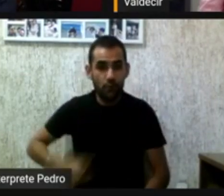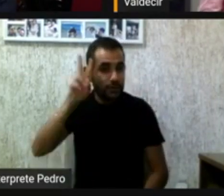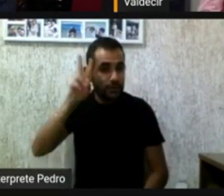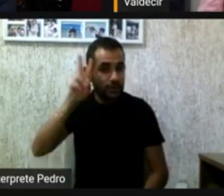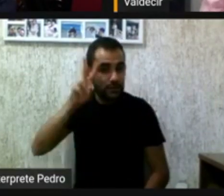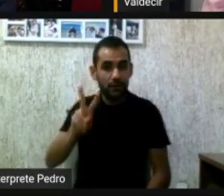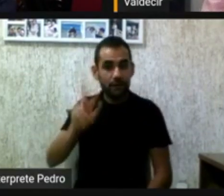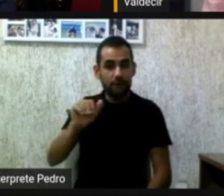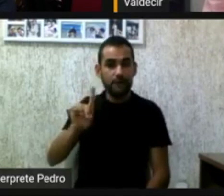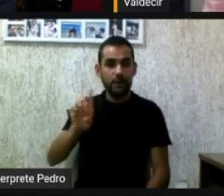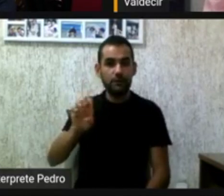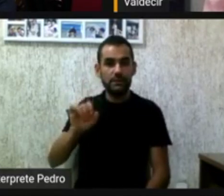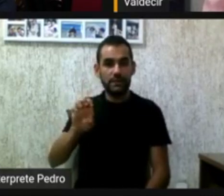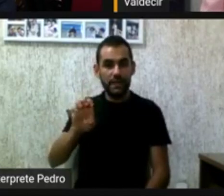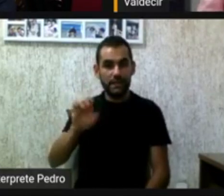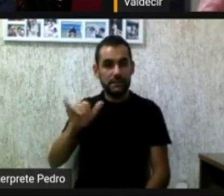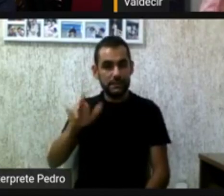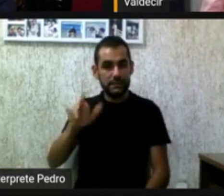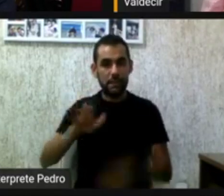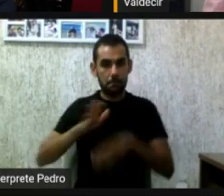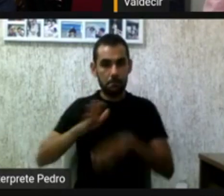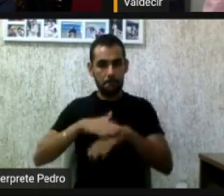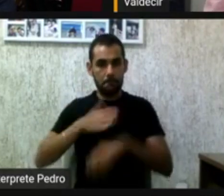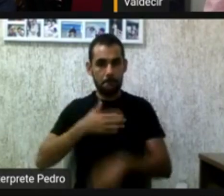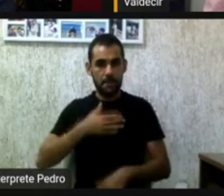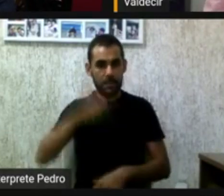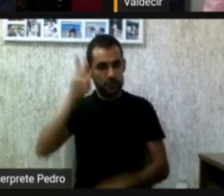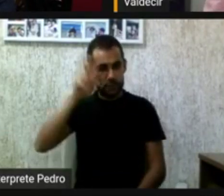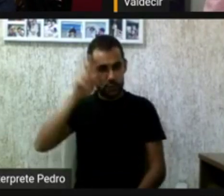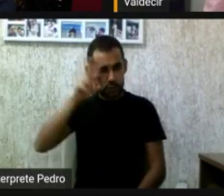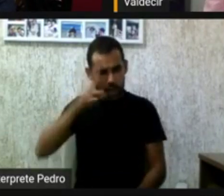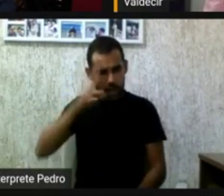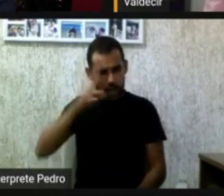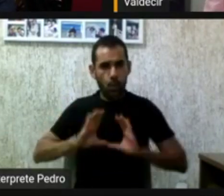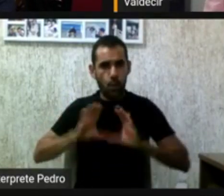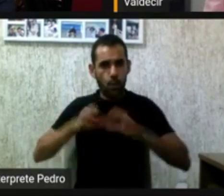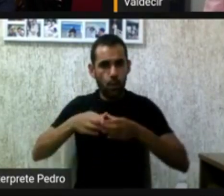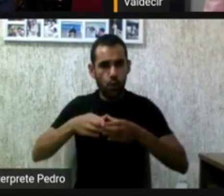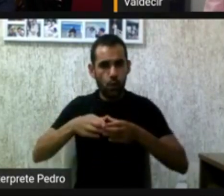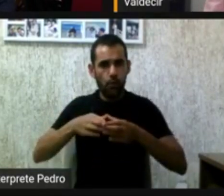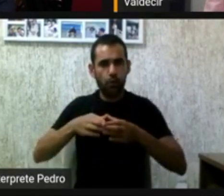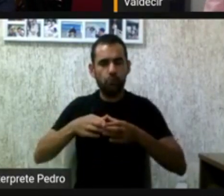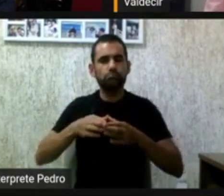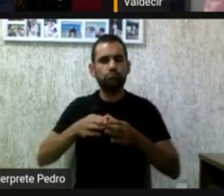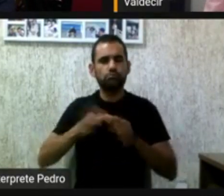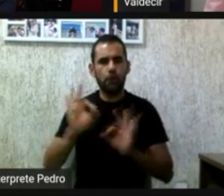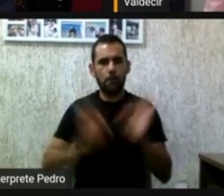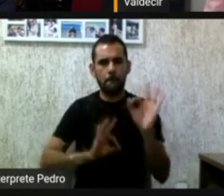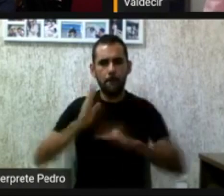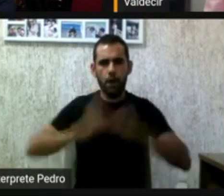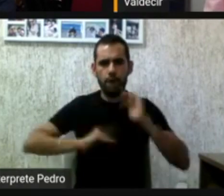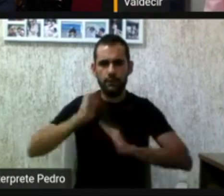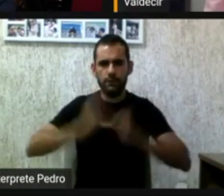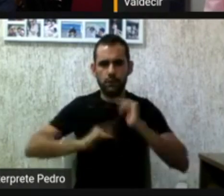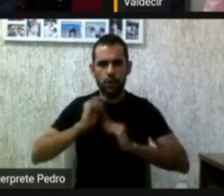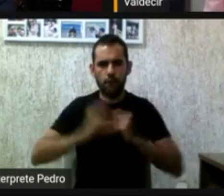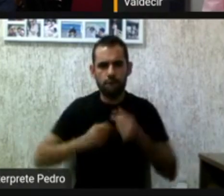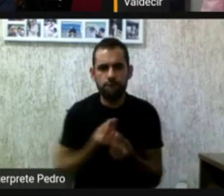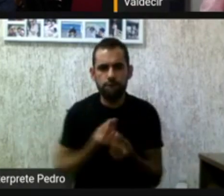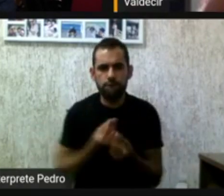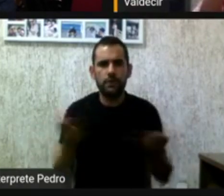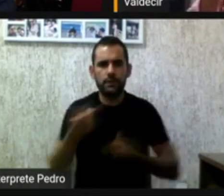Valdecir e o que ele deseja para, né, junto com uma equipe técnica, oferecer para a população de São João del Rei através de